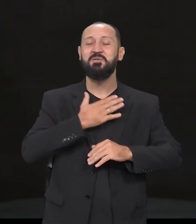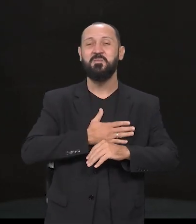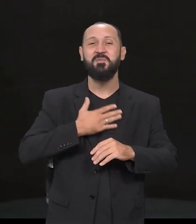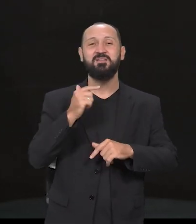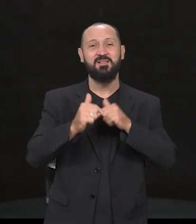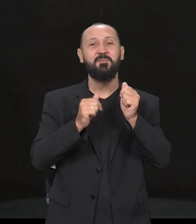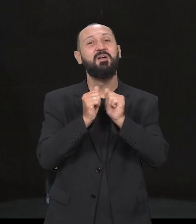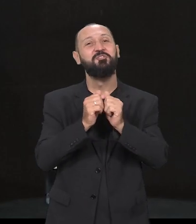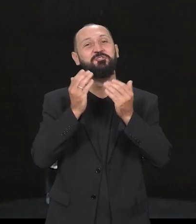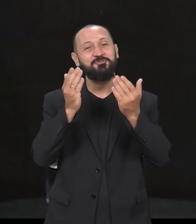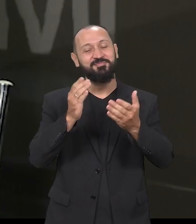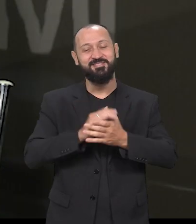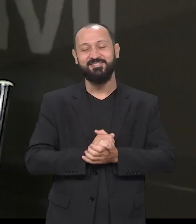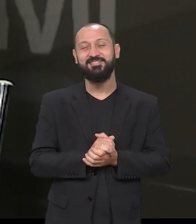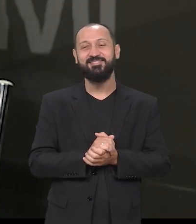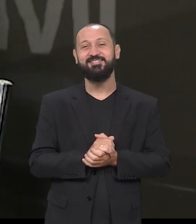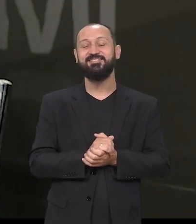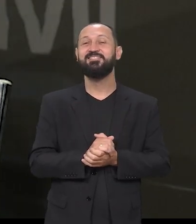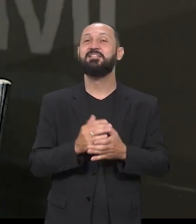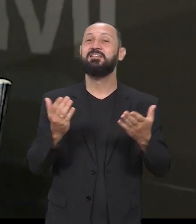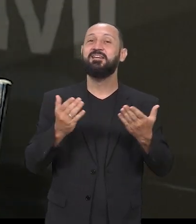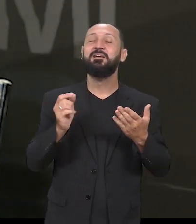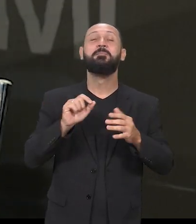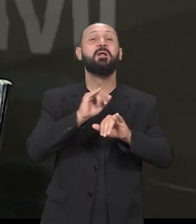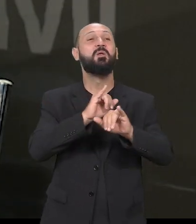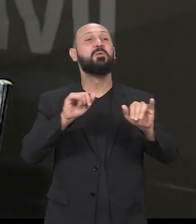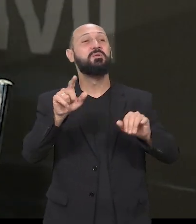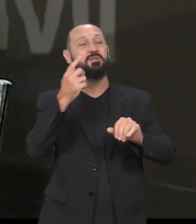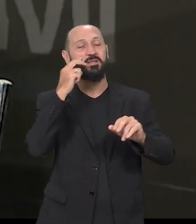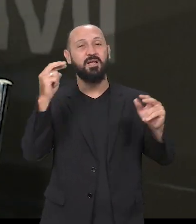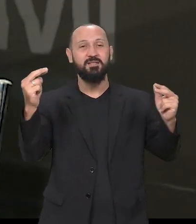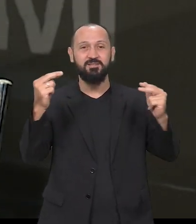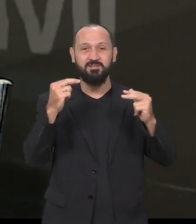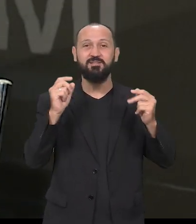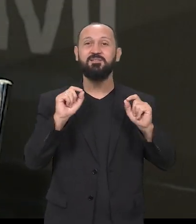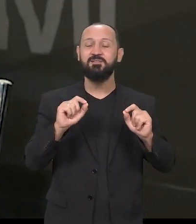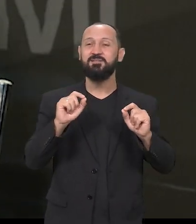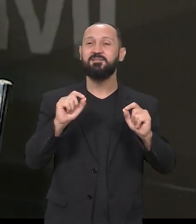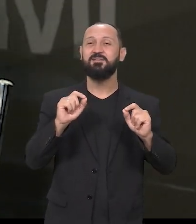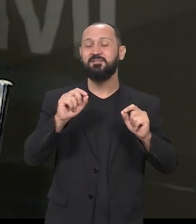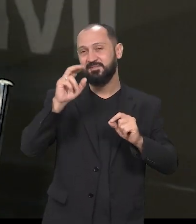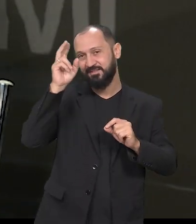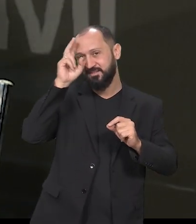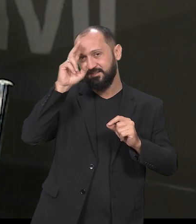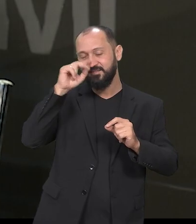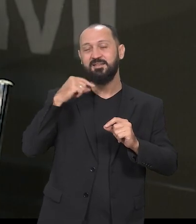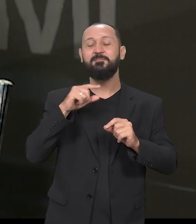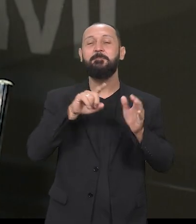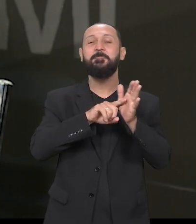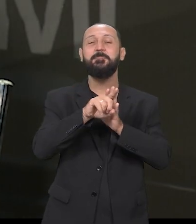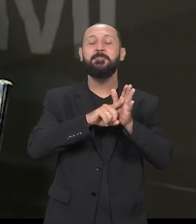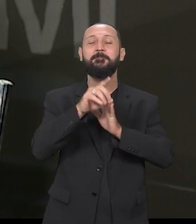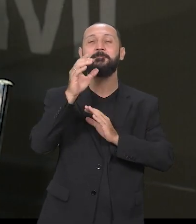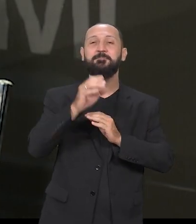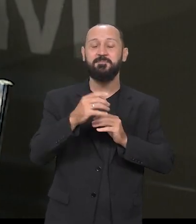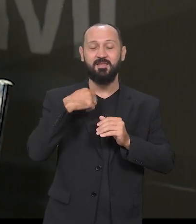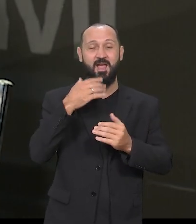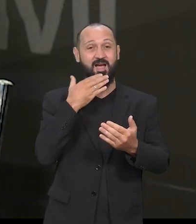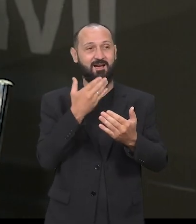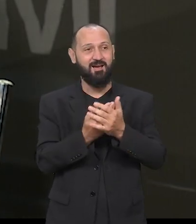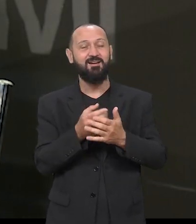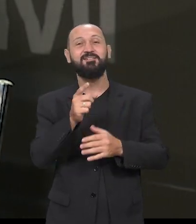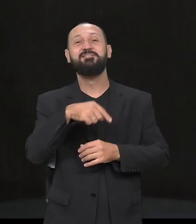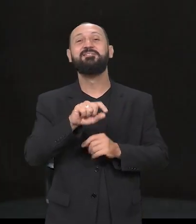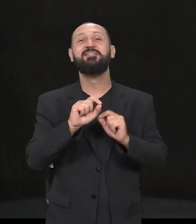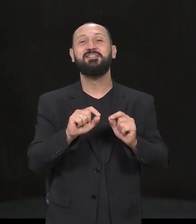que é um prazer trabalhar com eles. E agora, para todo mundo que está assistindo a gente, que ouviu essa história sobre a perícia, né, que eu acredito que